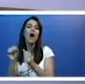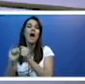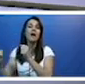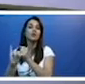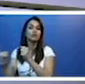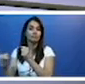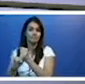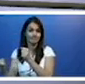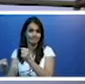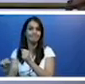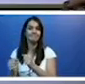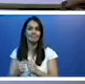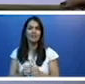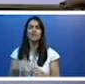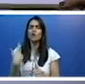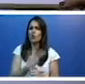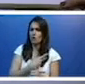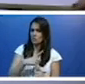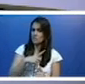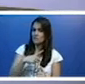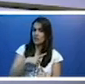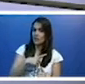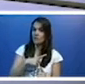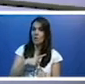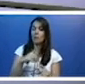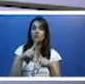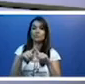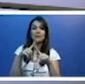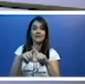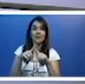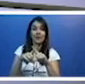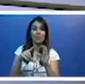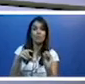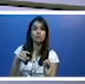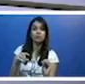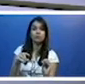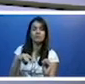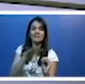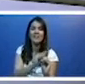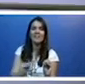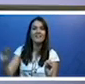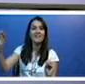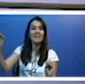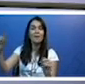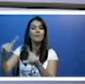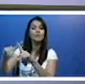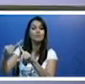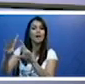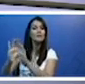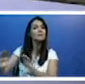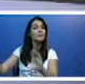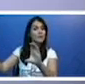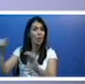disse. Aí nós temos essa quantidade aqui fora, vai multiplicar a hidroxila que se separou. Então,